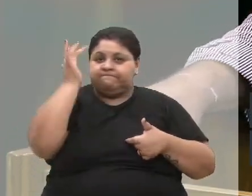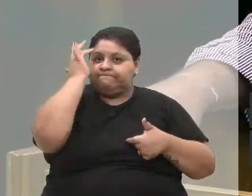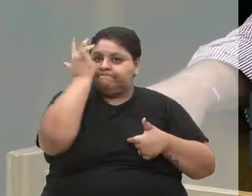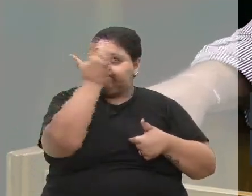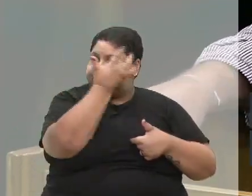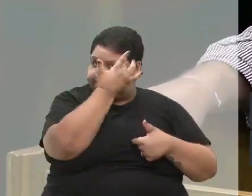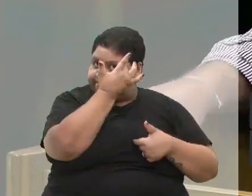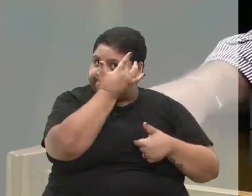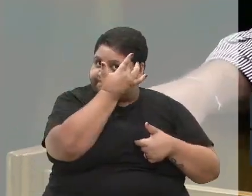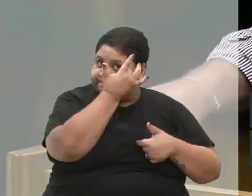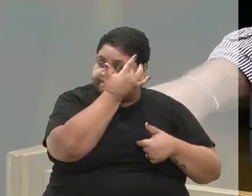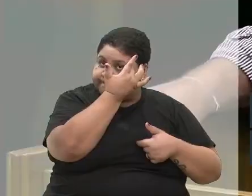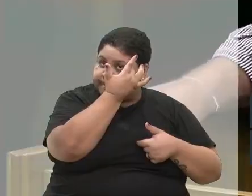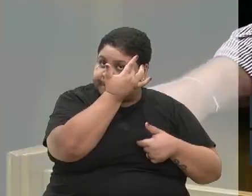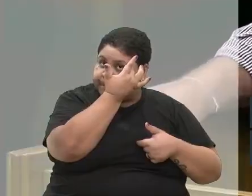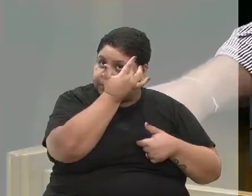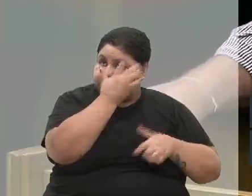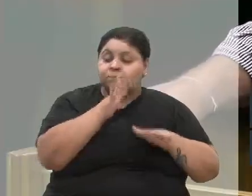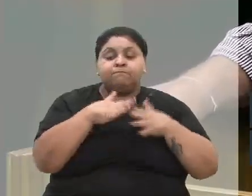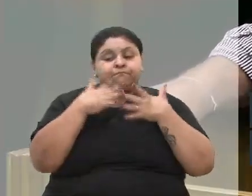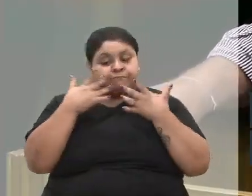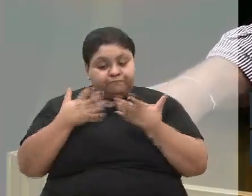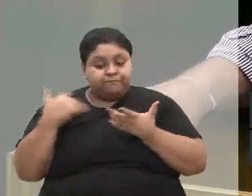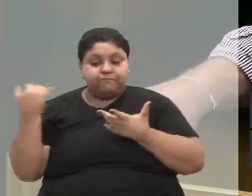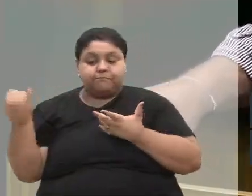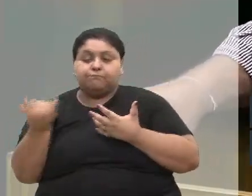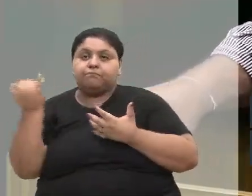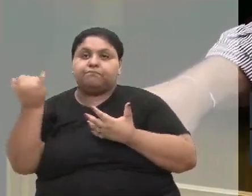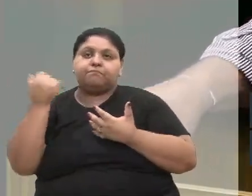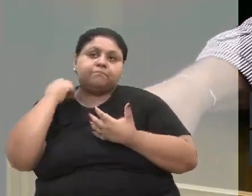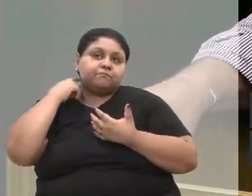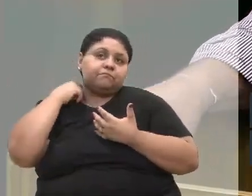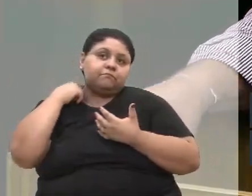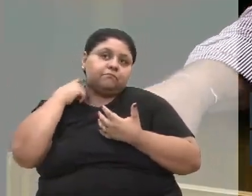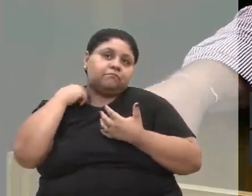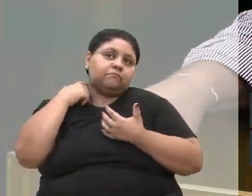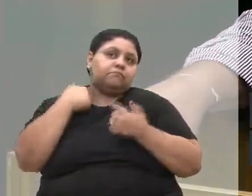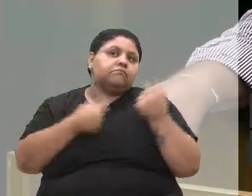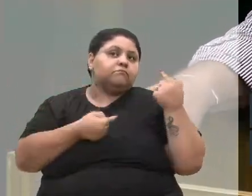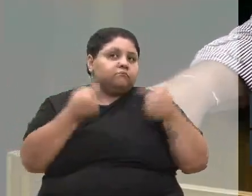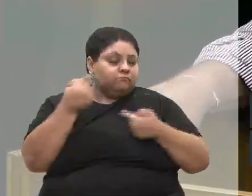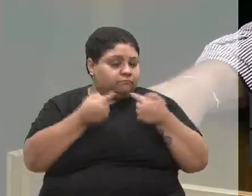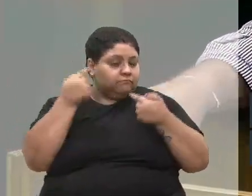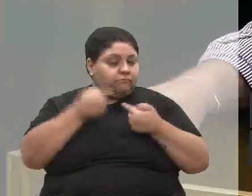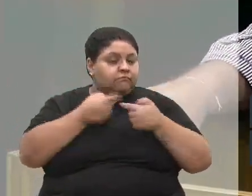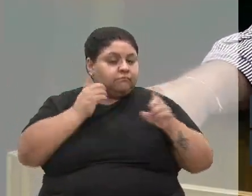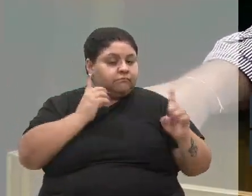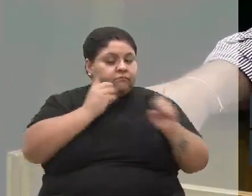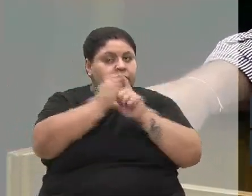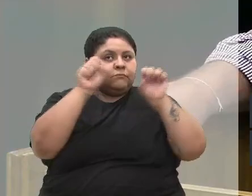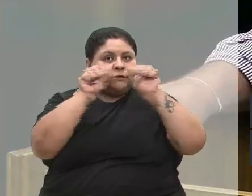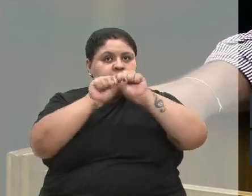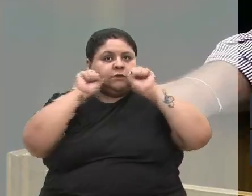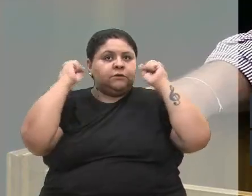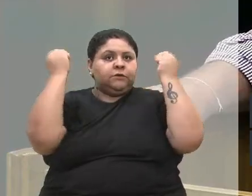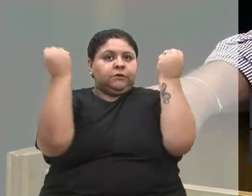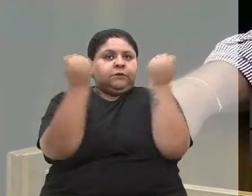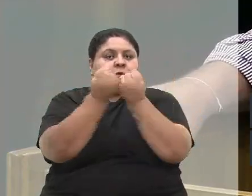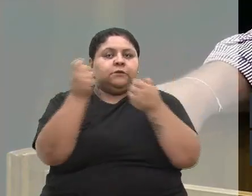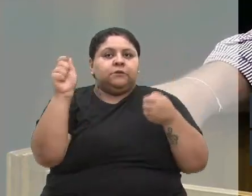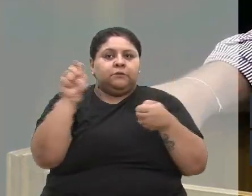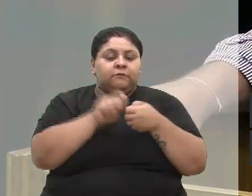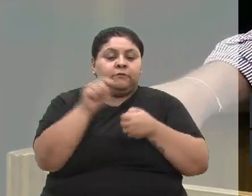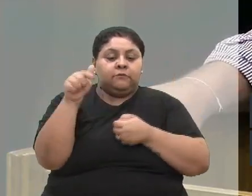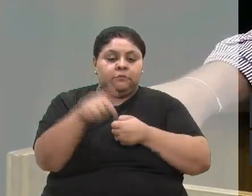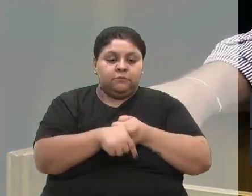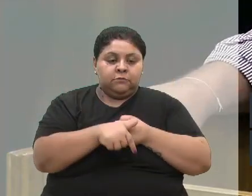mental. Então é importante esse debate, esse encontro. O seminário foi feito aqui, como eu disse aqui